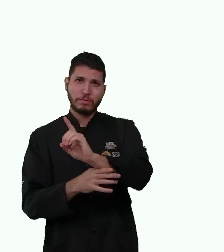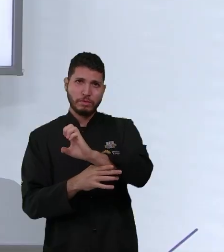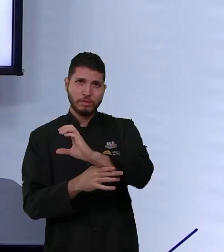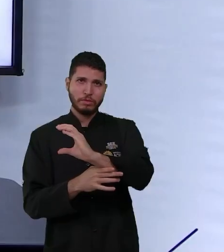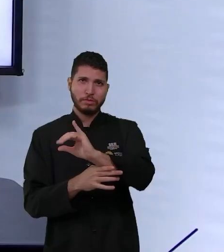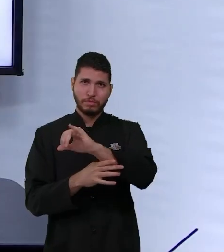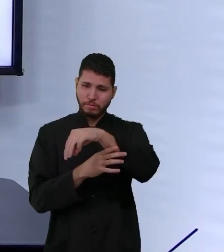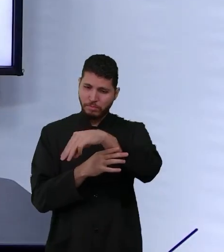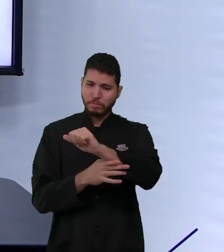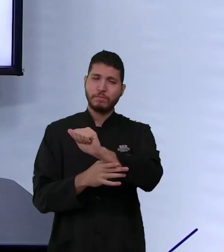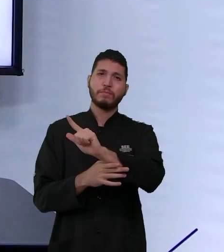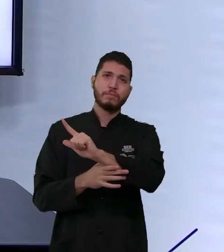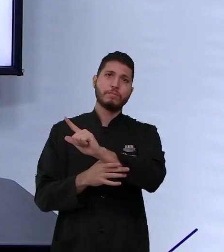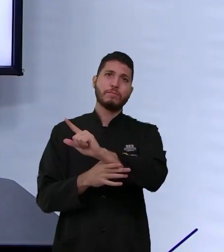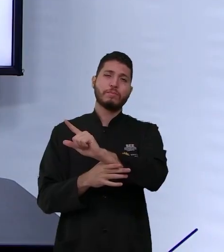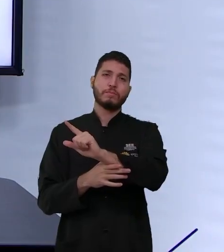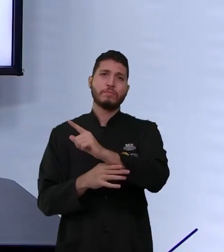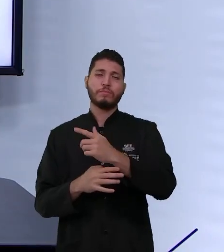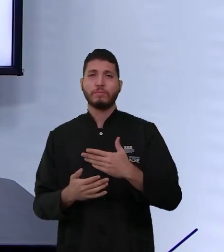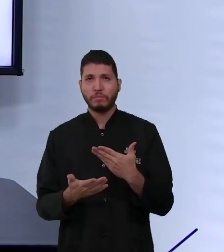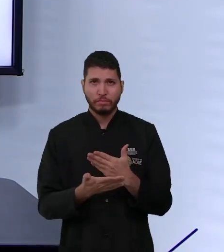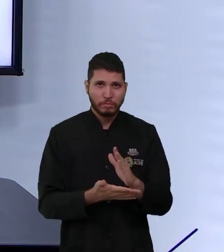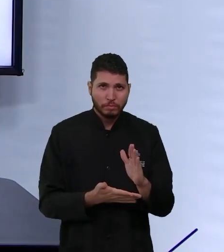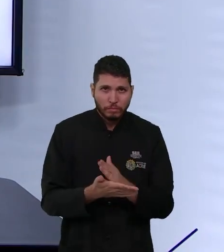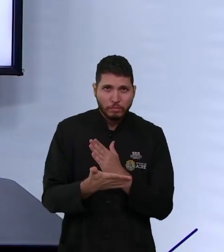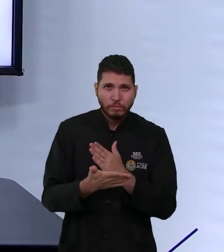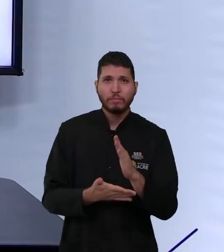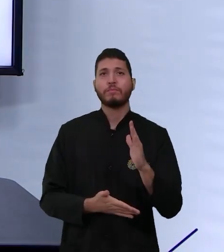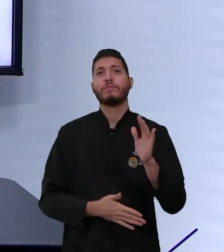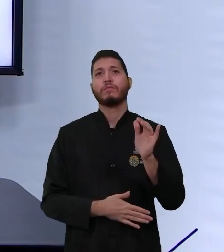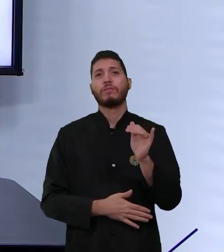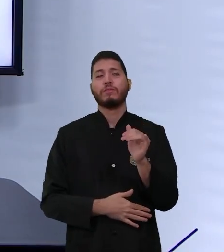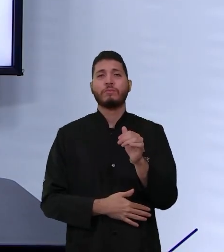comigo, algumas porcentagens que a gente fala que são